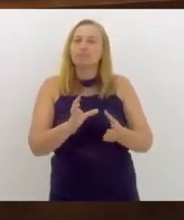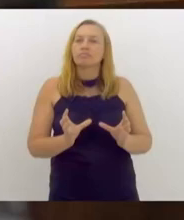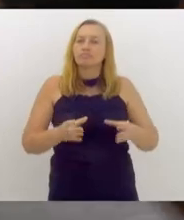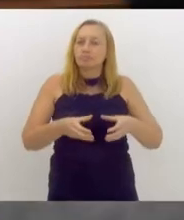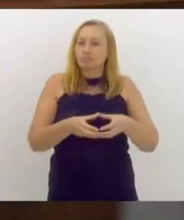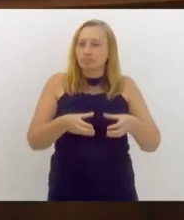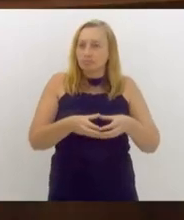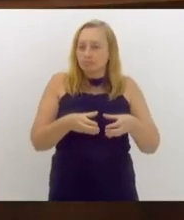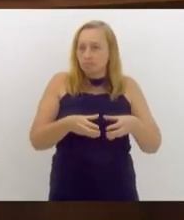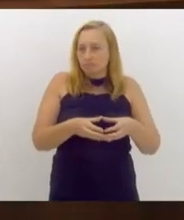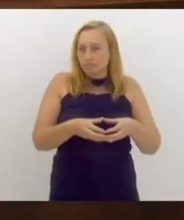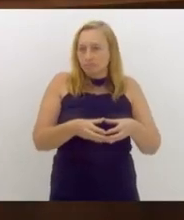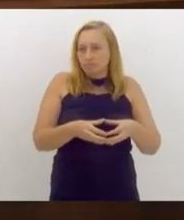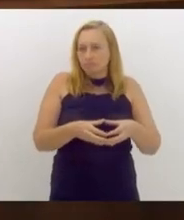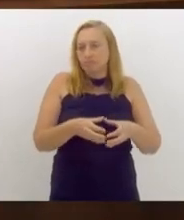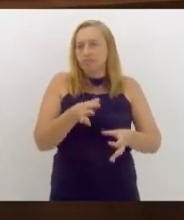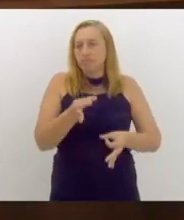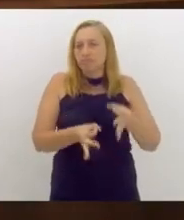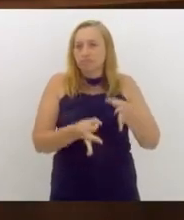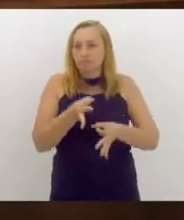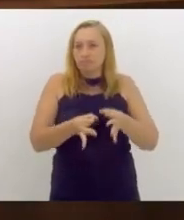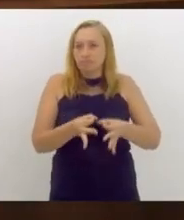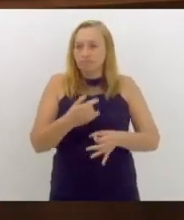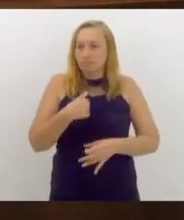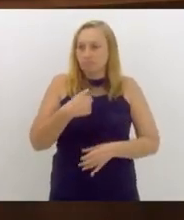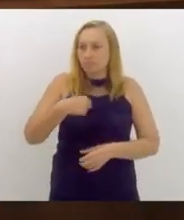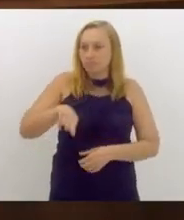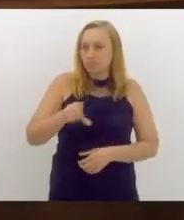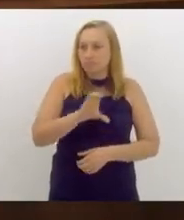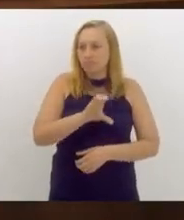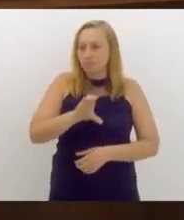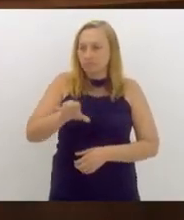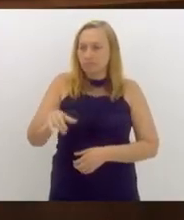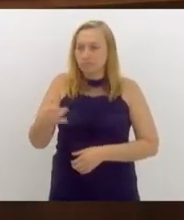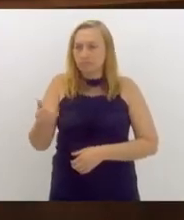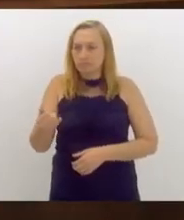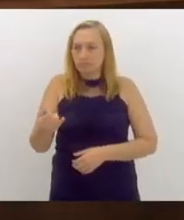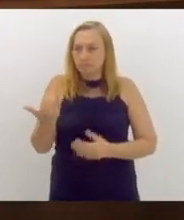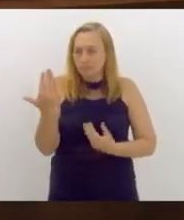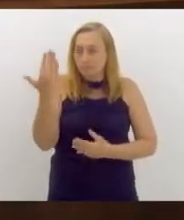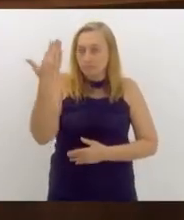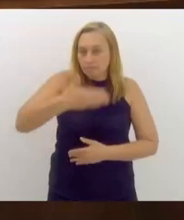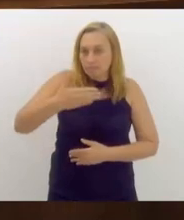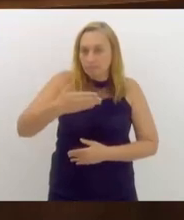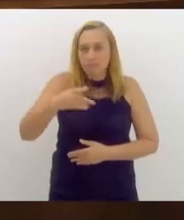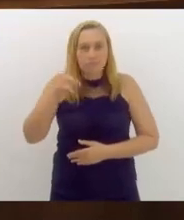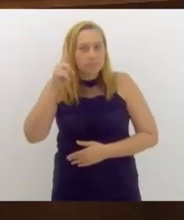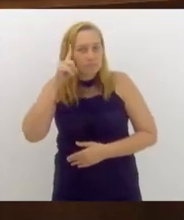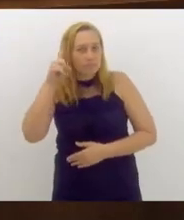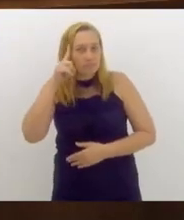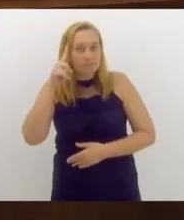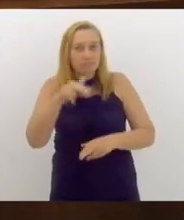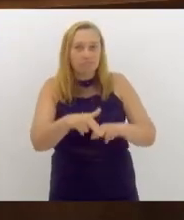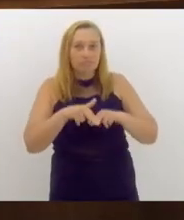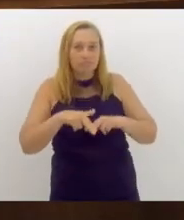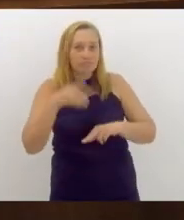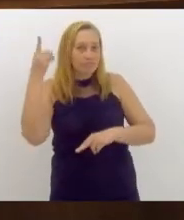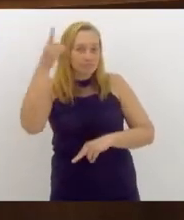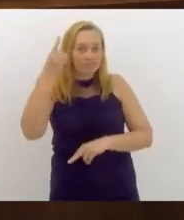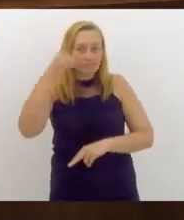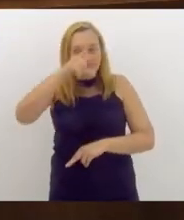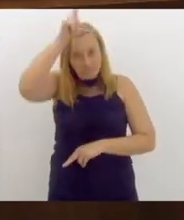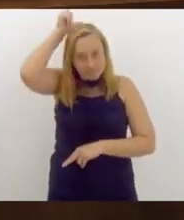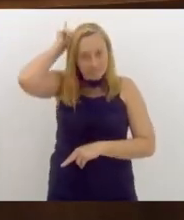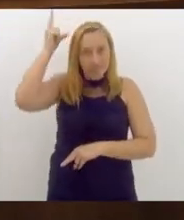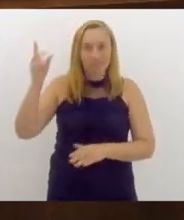Quando eu presidi a CCJ, para mim parecia uma prova a cada dia, por causa do deputado Luiz Paulo, que